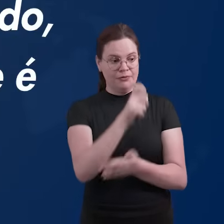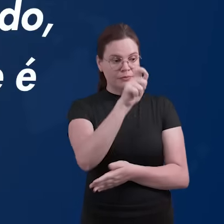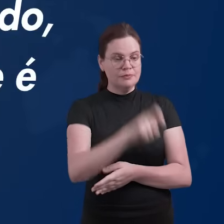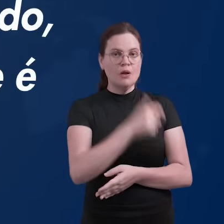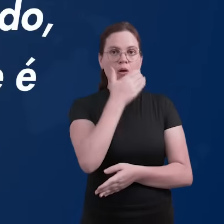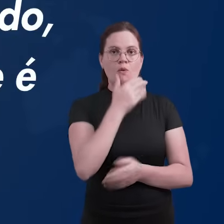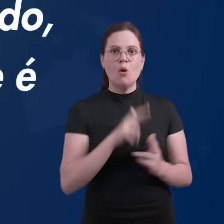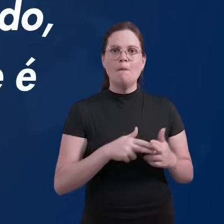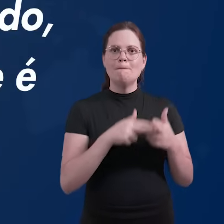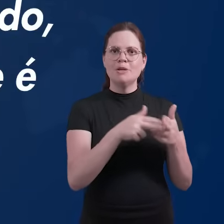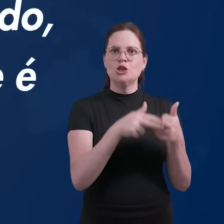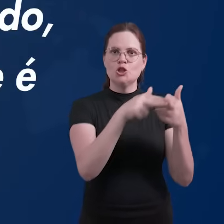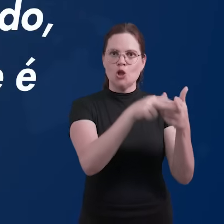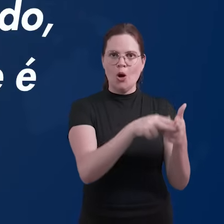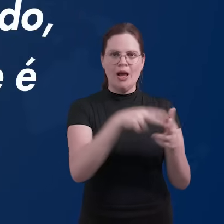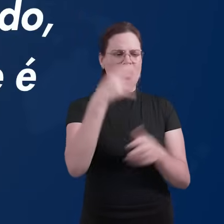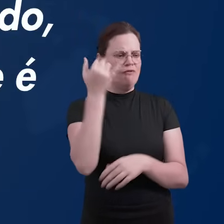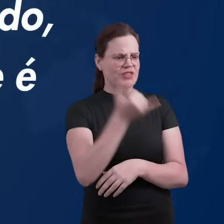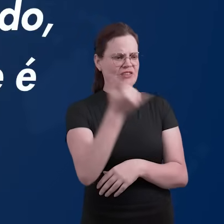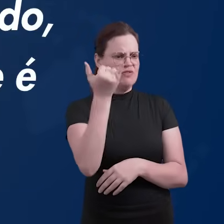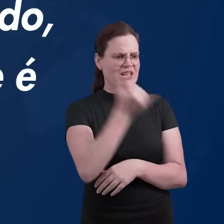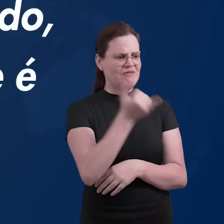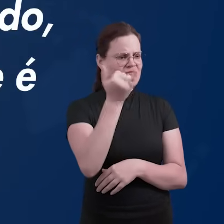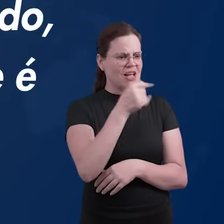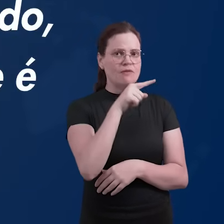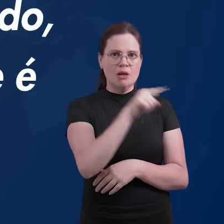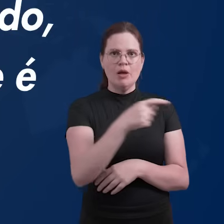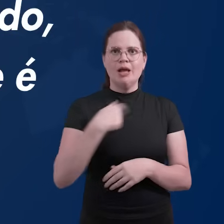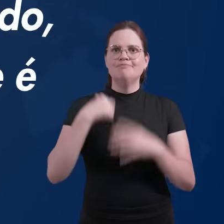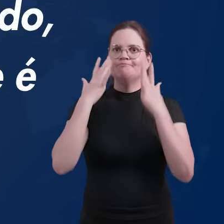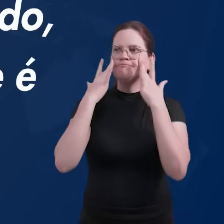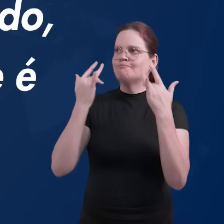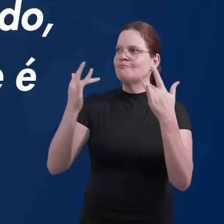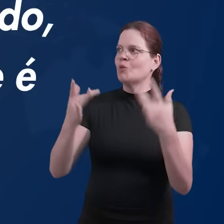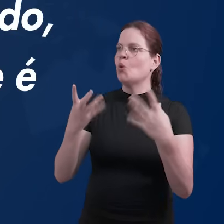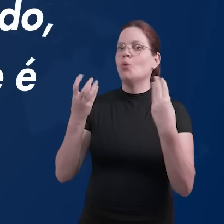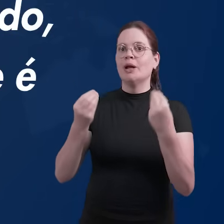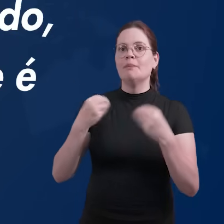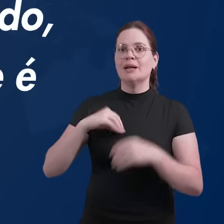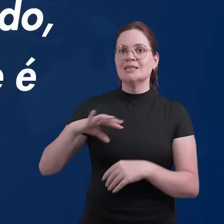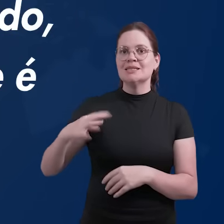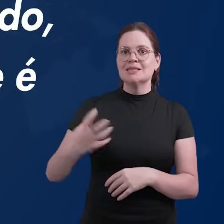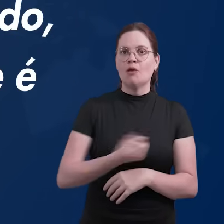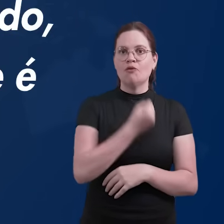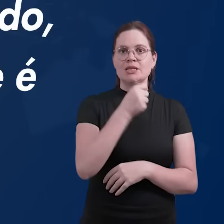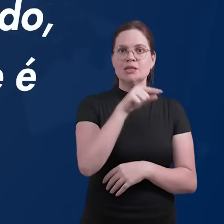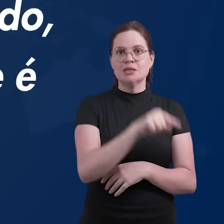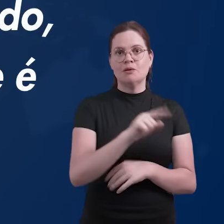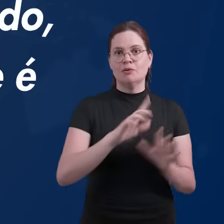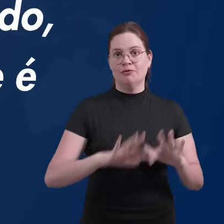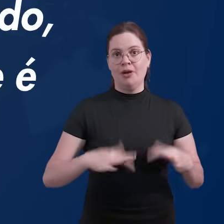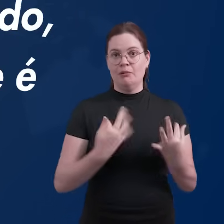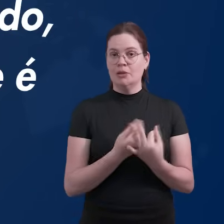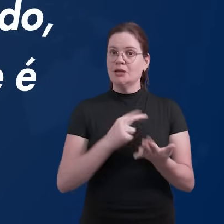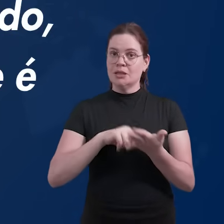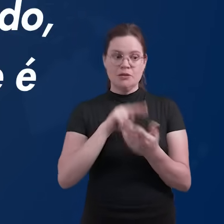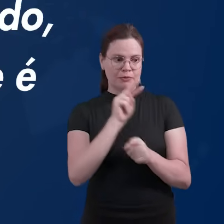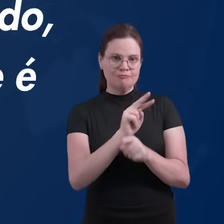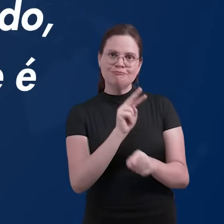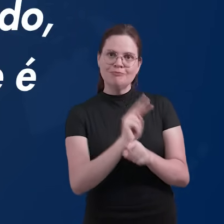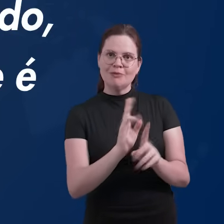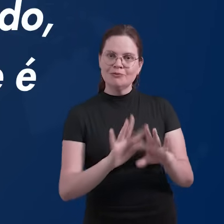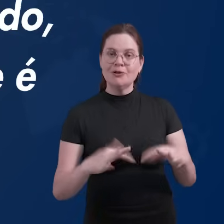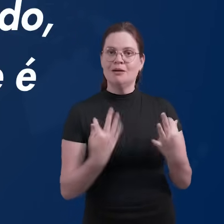avisado das coisas que ainda não se viam, temeu e para a salvação da sua família, ou seja, preservação da sua